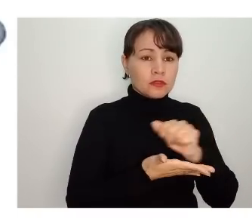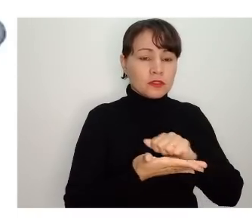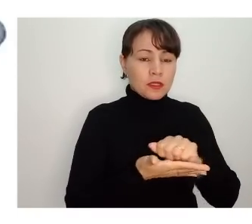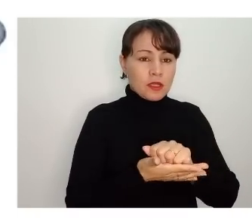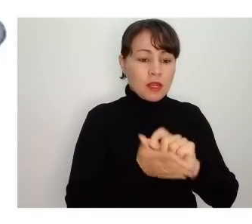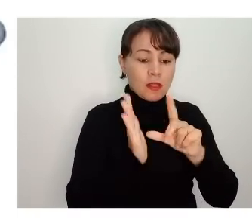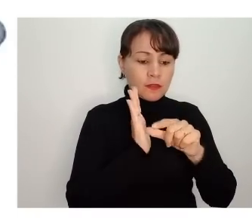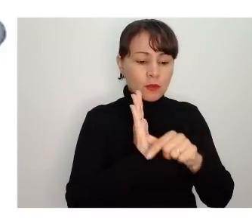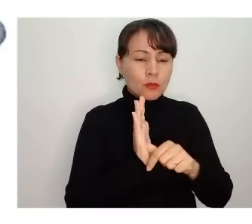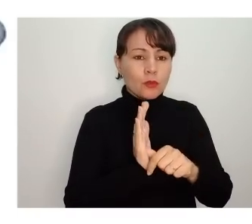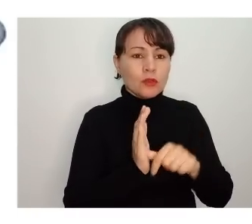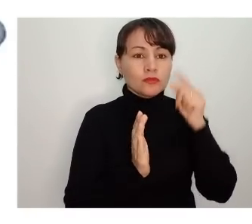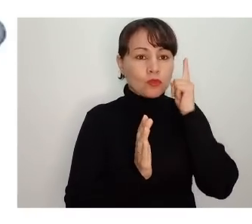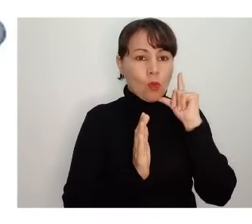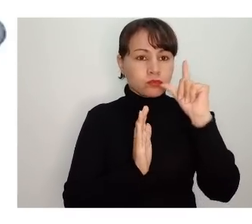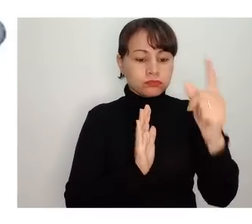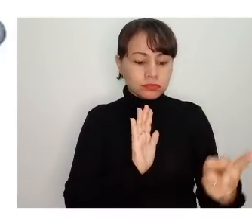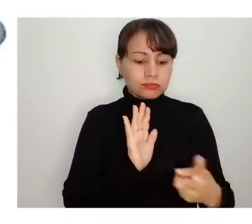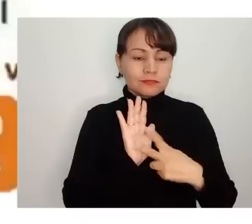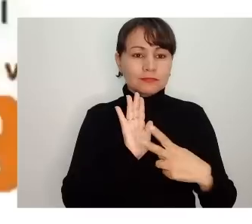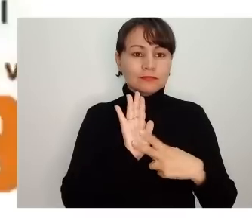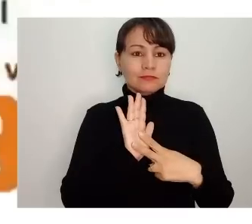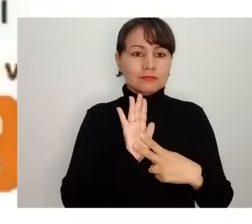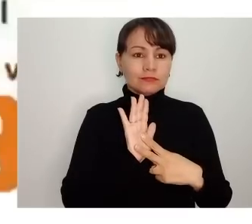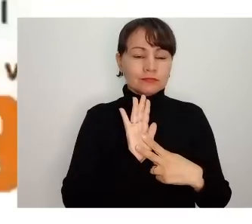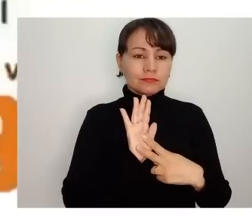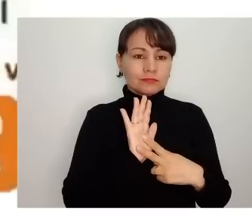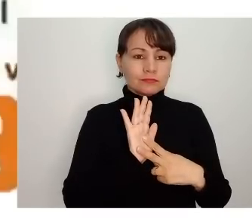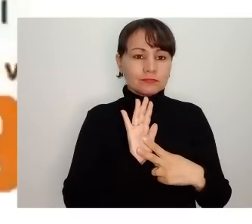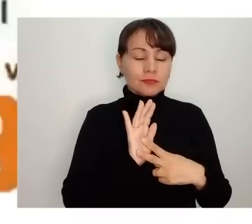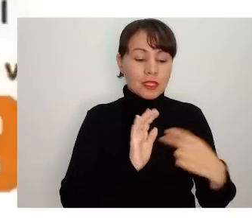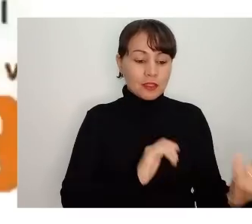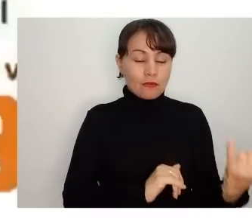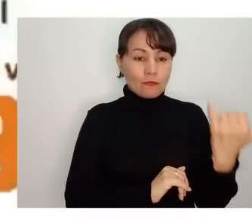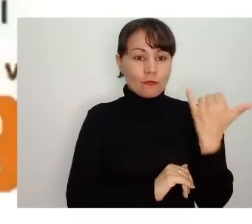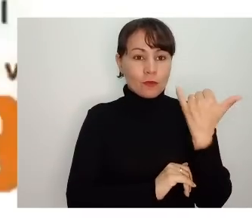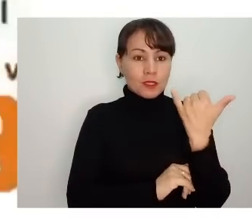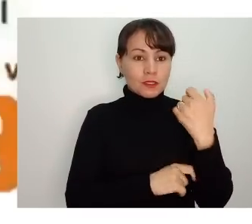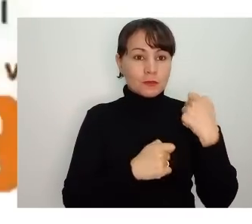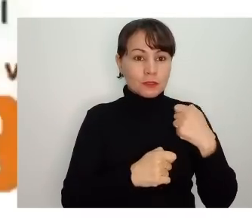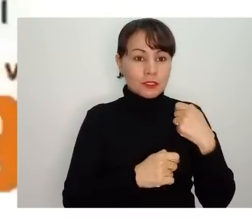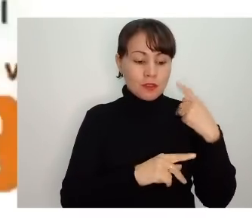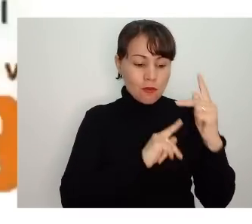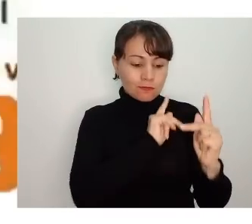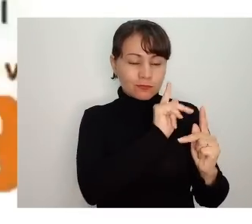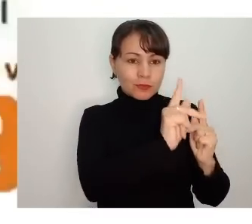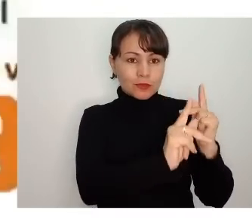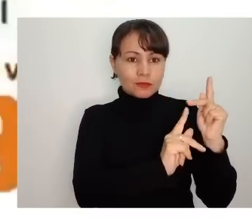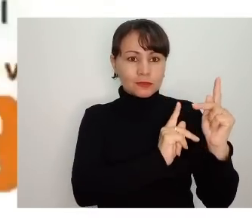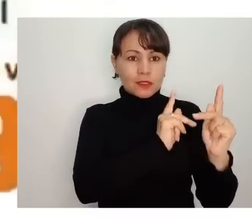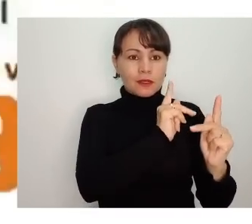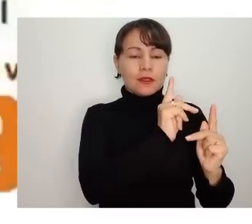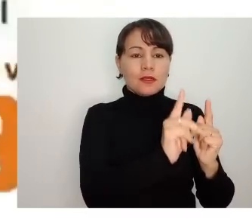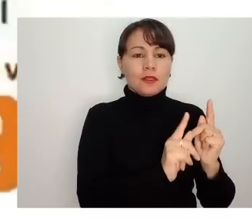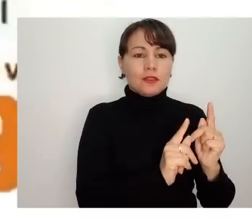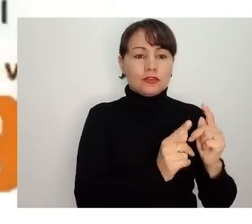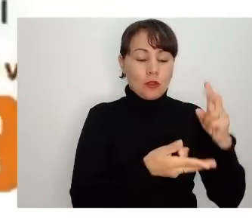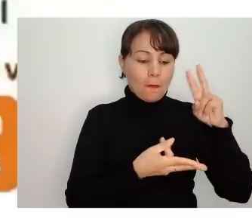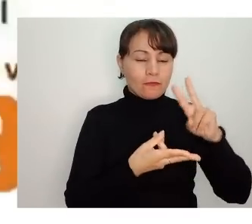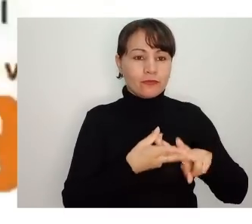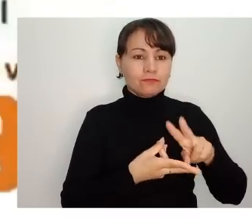a aquisição da atenção, é óbvio que essa informação ela vai ter que ser processada, ela vai ter